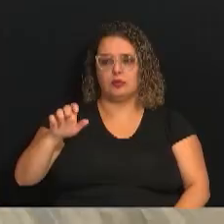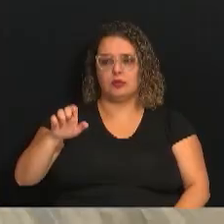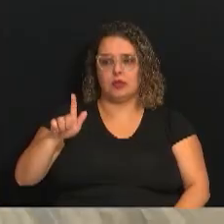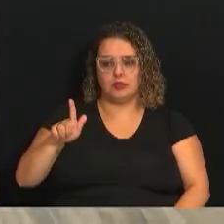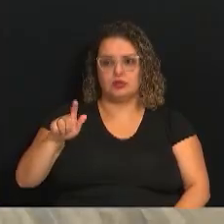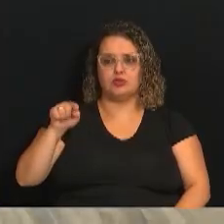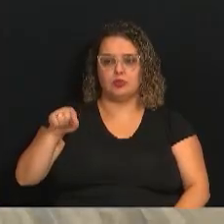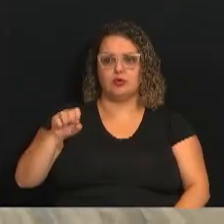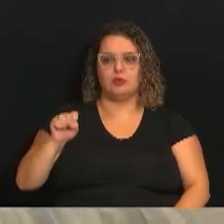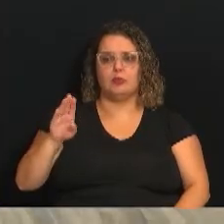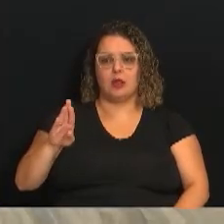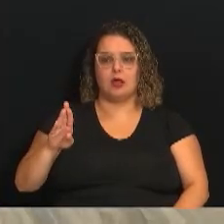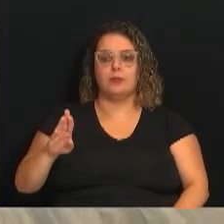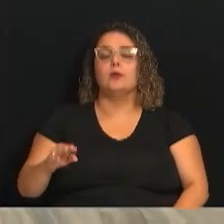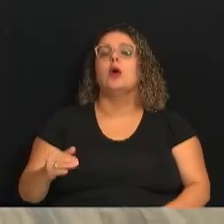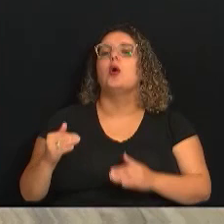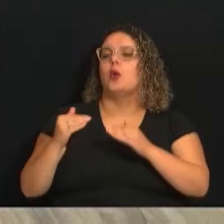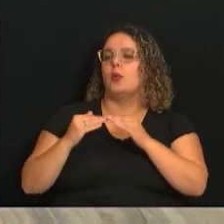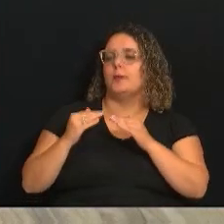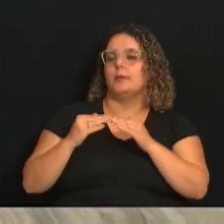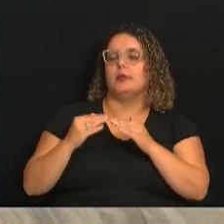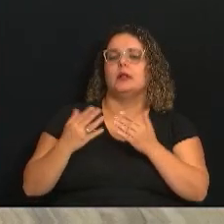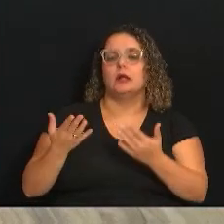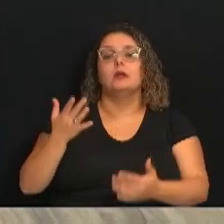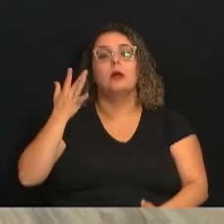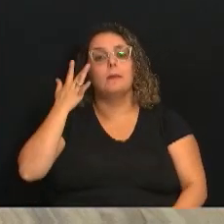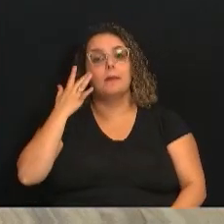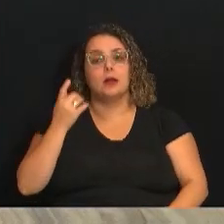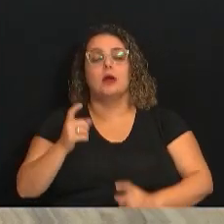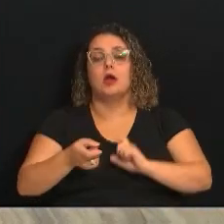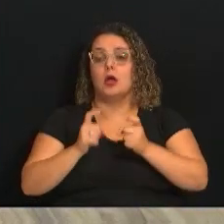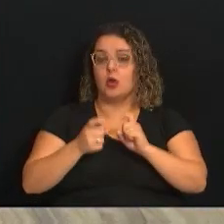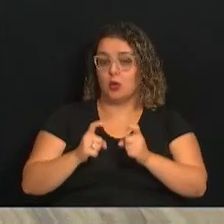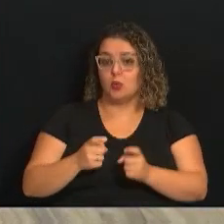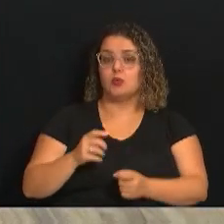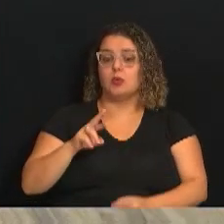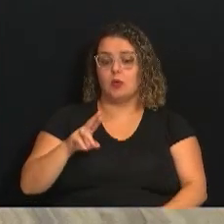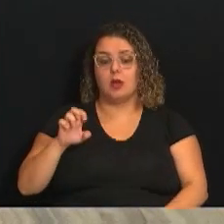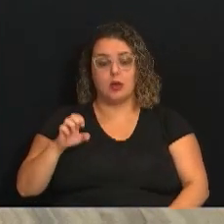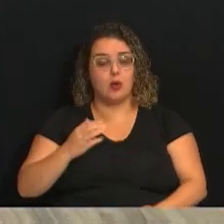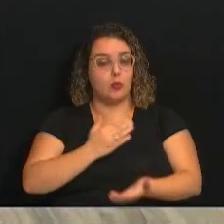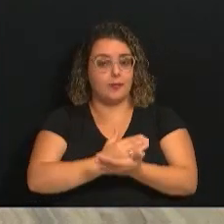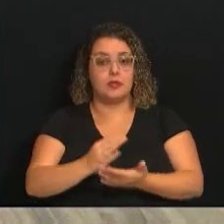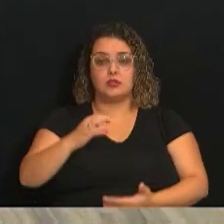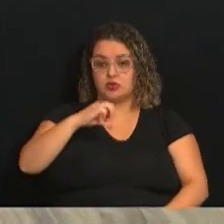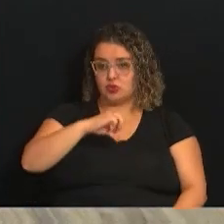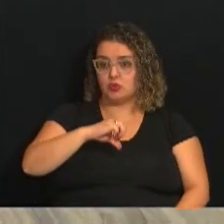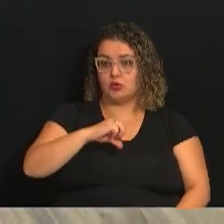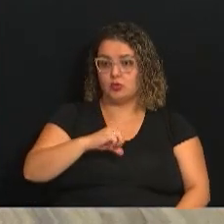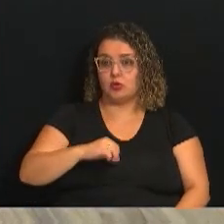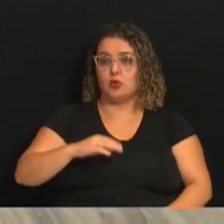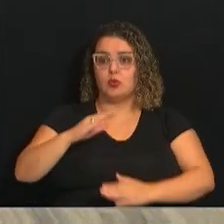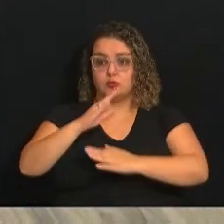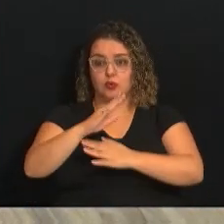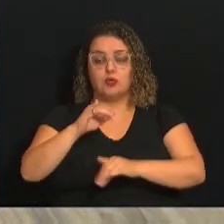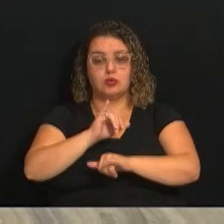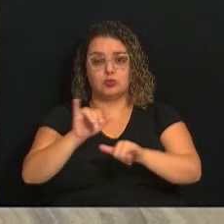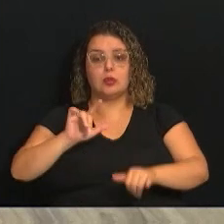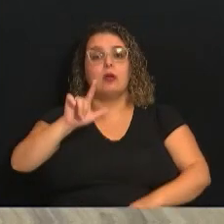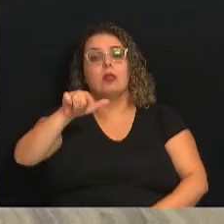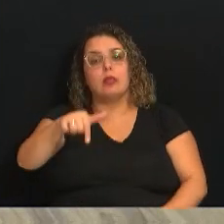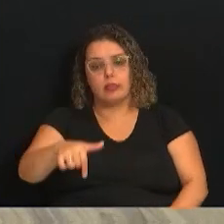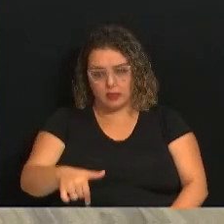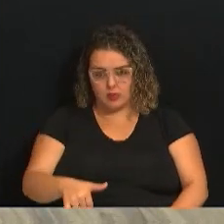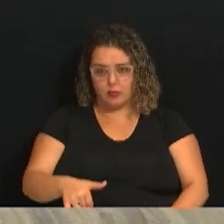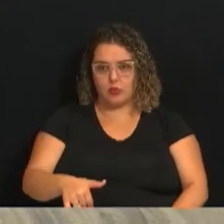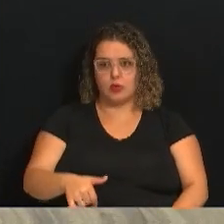www.campinas.sp.leg.br. Combinado, então, Mirna Abreu. Amanhã a reunião extraordinária, começando às 9h da manhã. Nosso Câmara Notícia logo depois, a